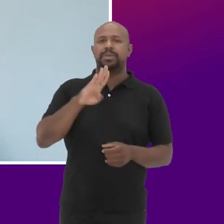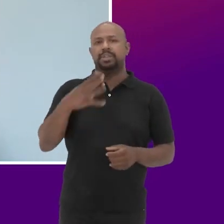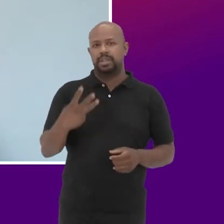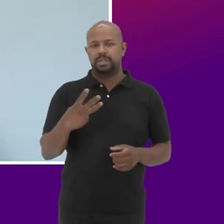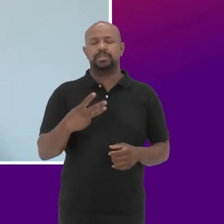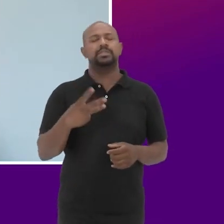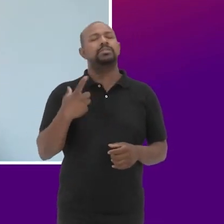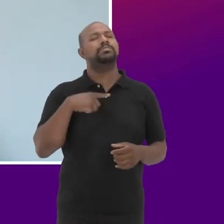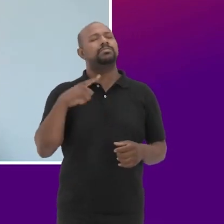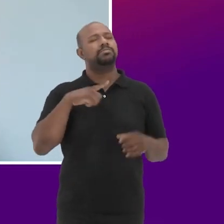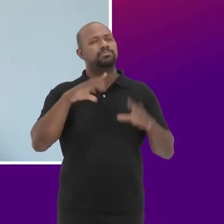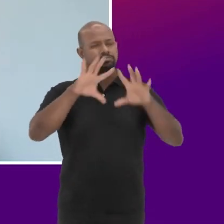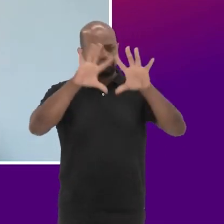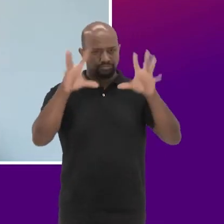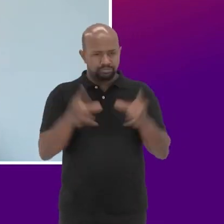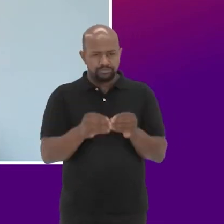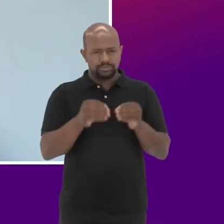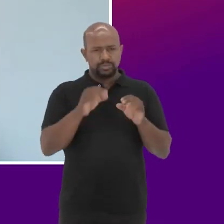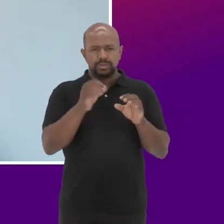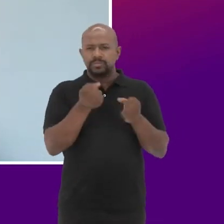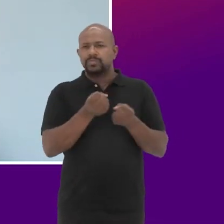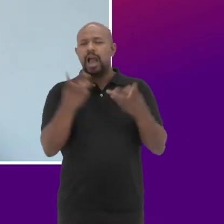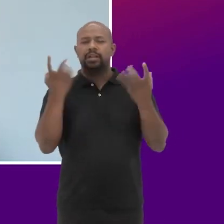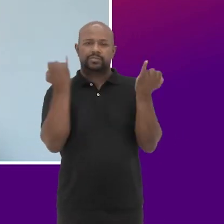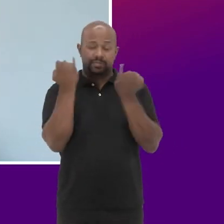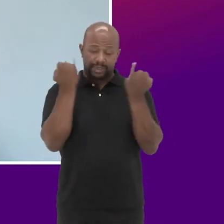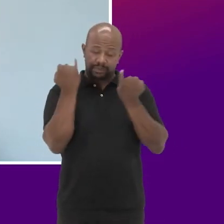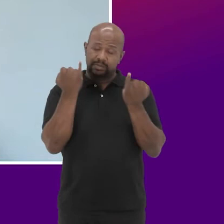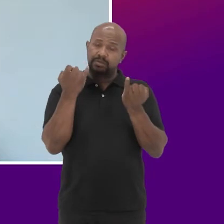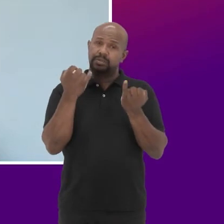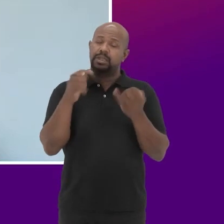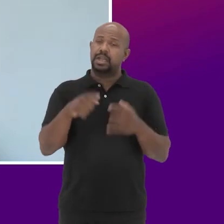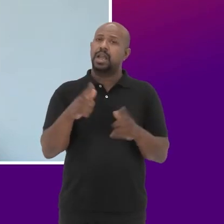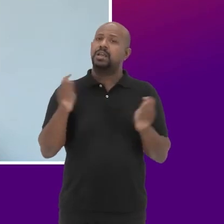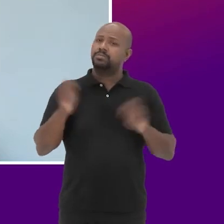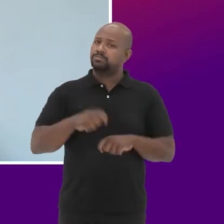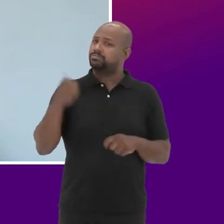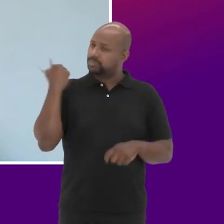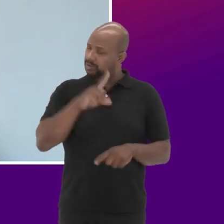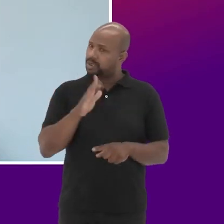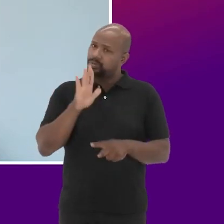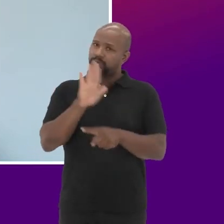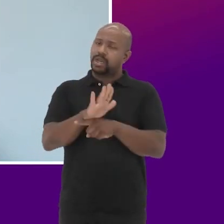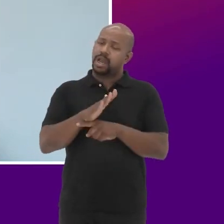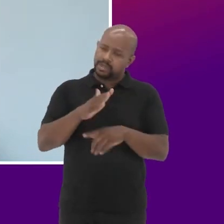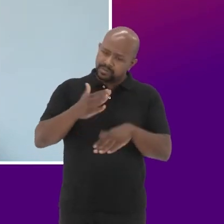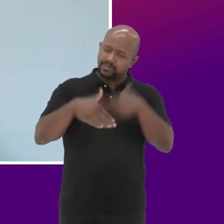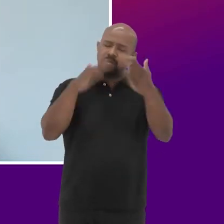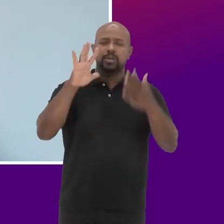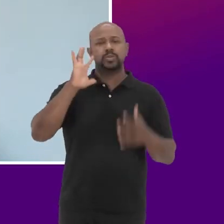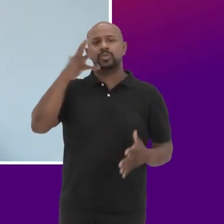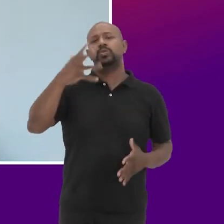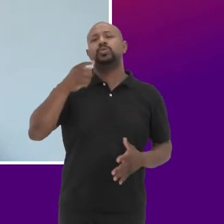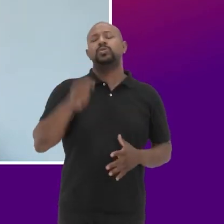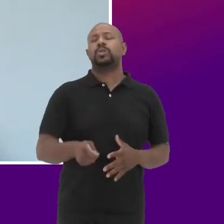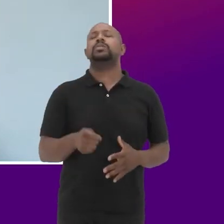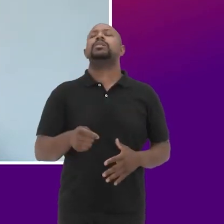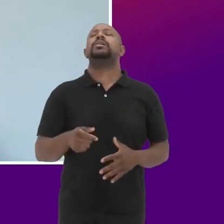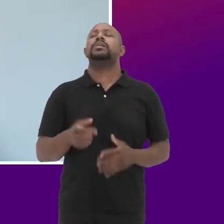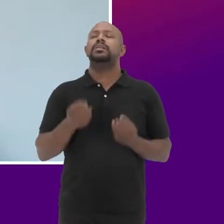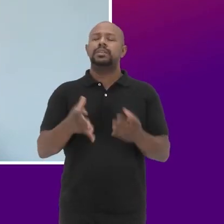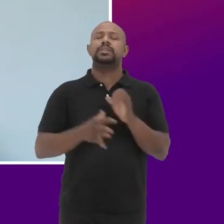né. Então isso forma um hub mesmo de informação, apto a ajudar e a desenvolver uma solução